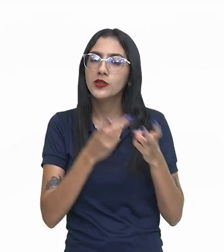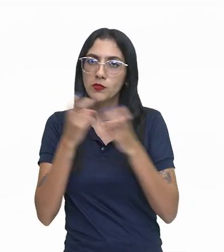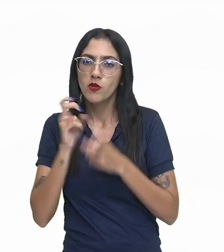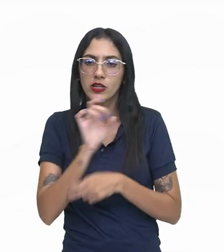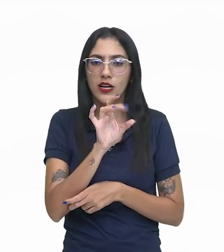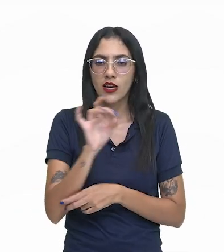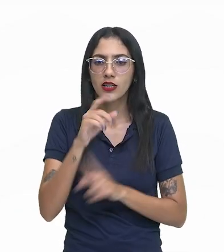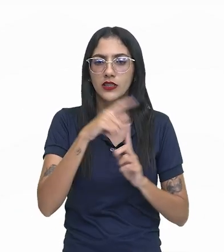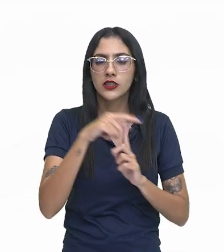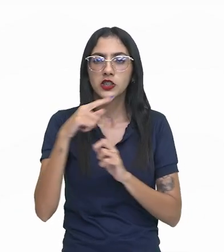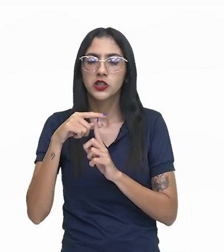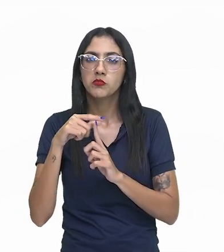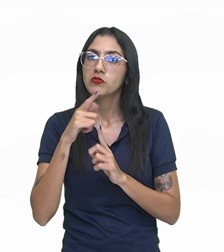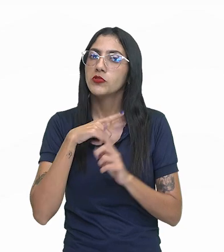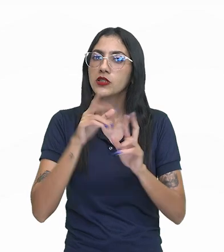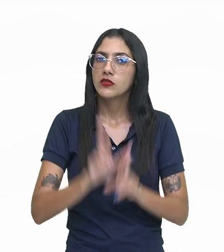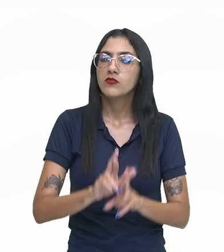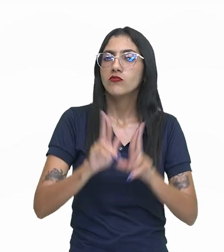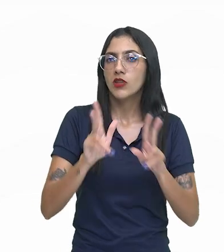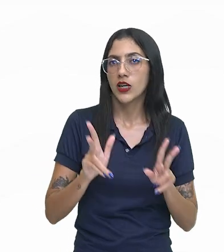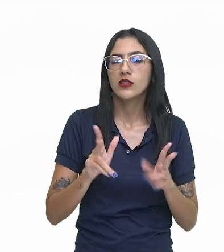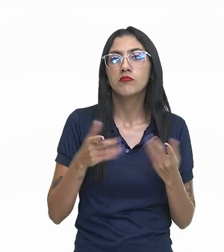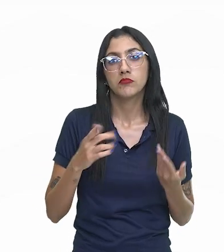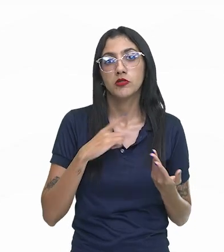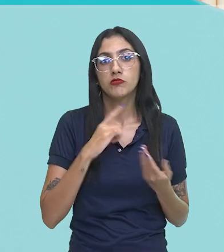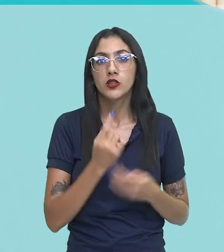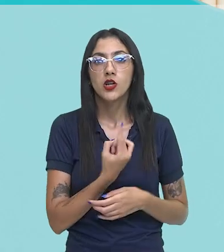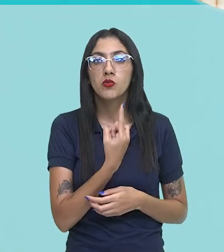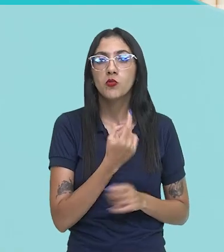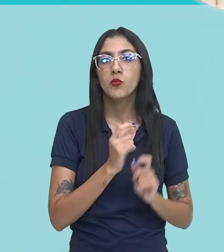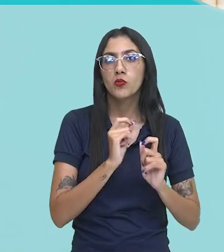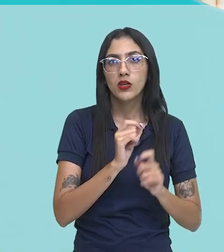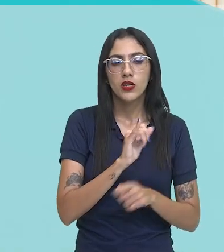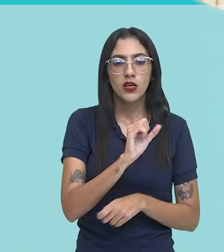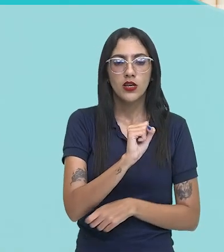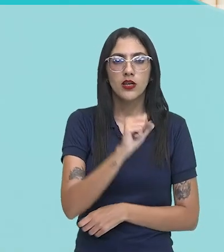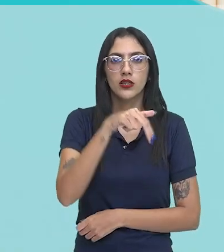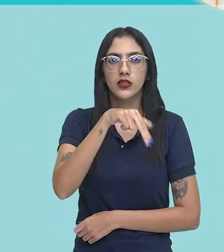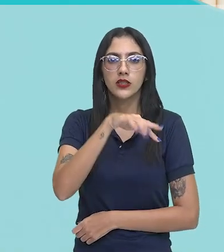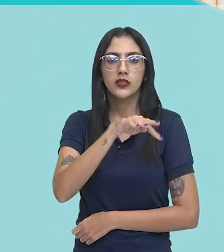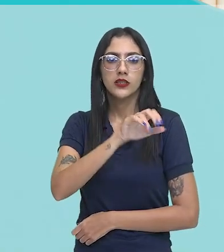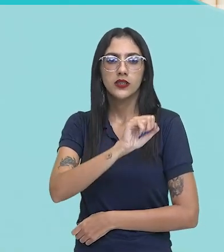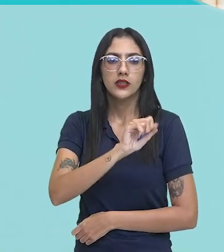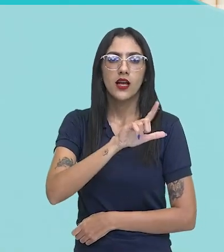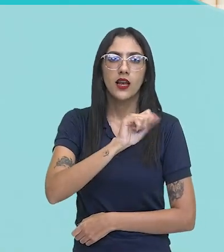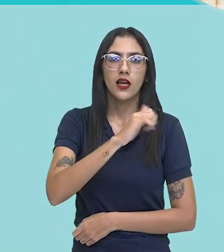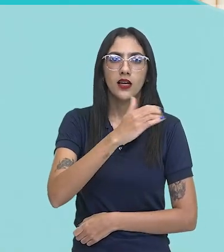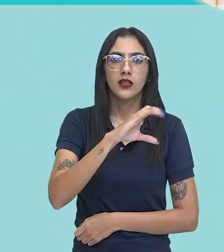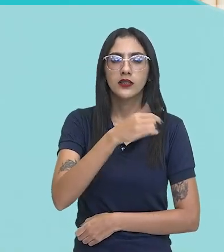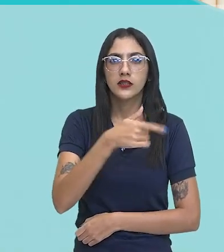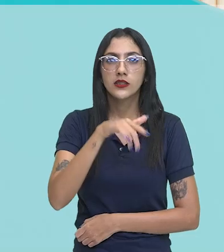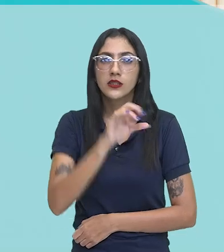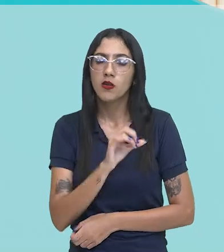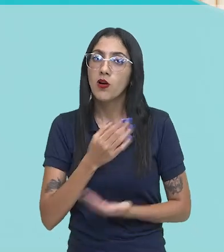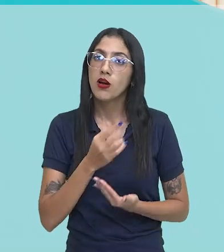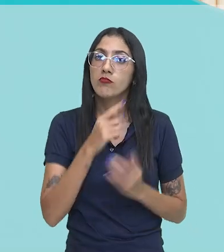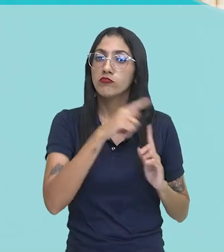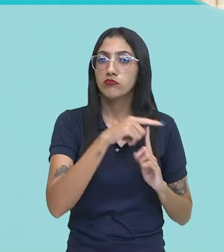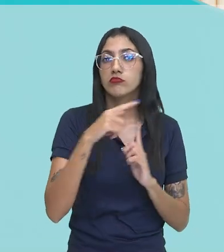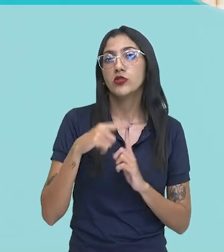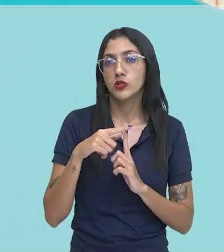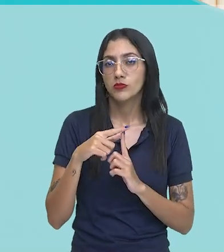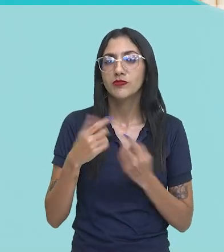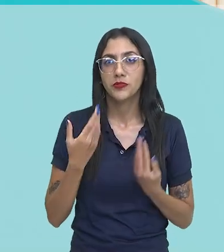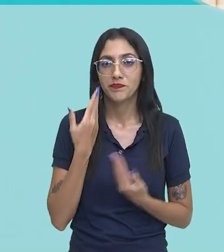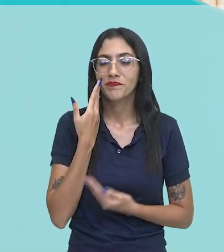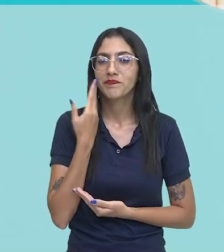diferente. Um fazer artístico que nós conversamos foi a instalação, que é uma manifestação artística. Vamos relembrar o que nós